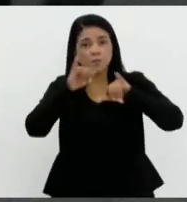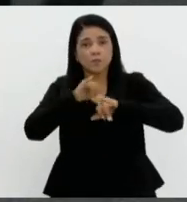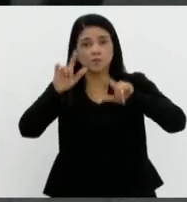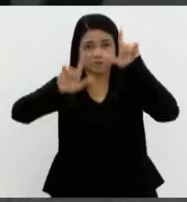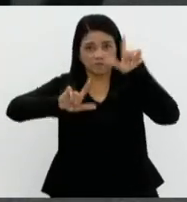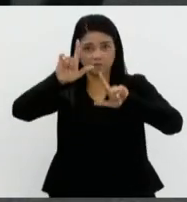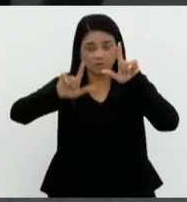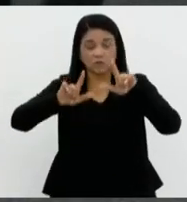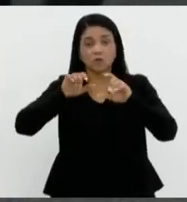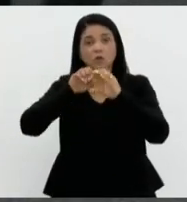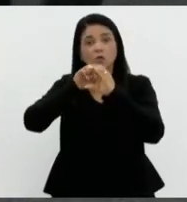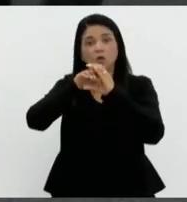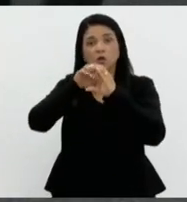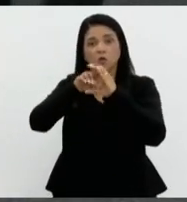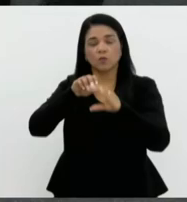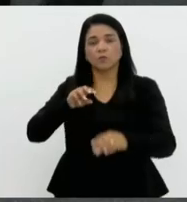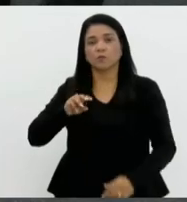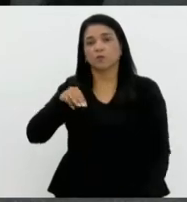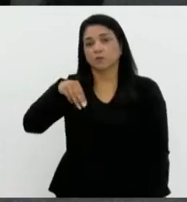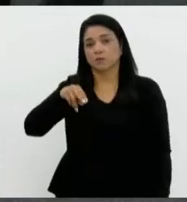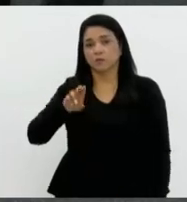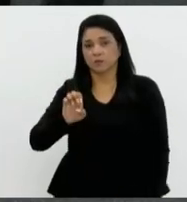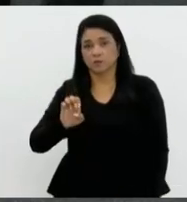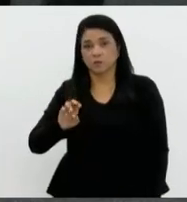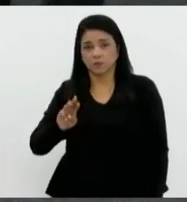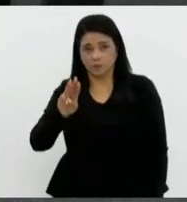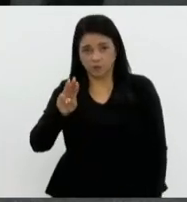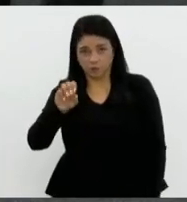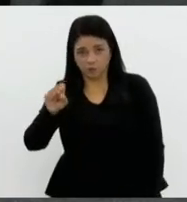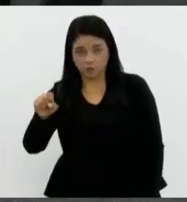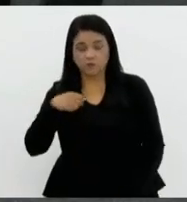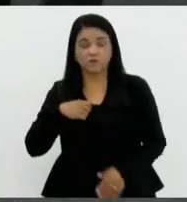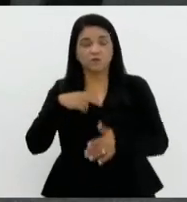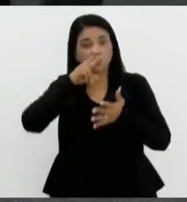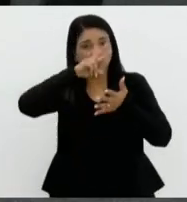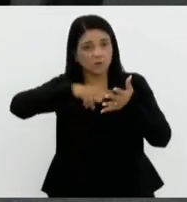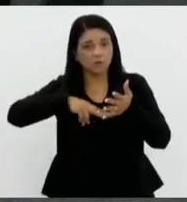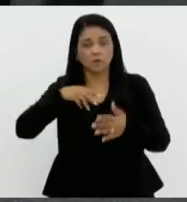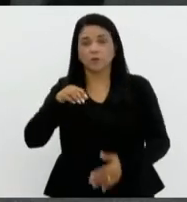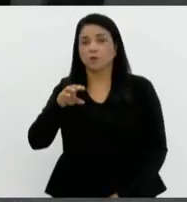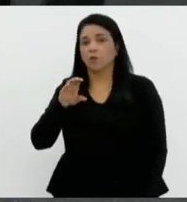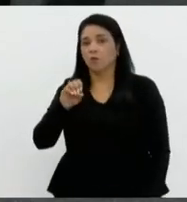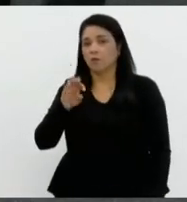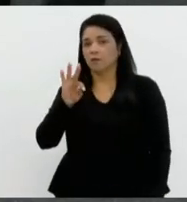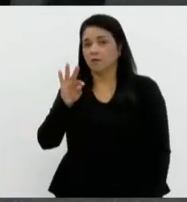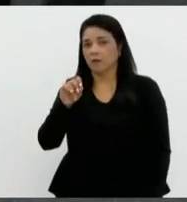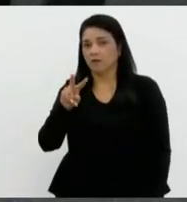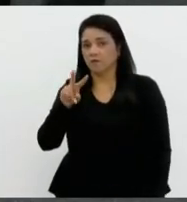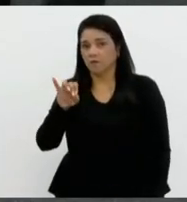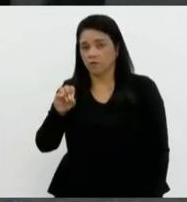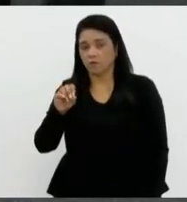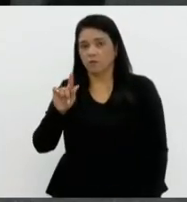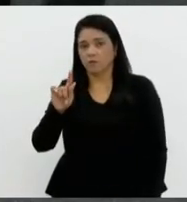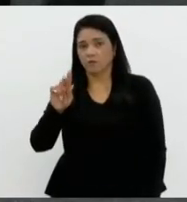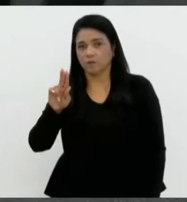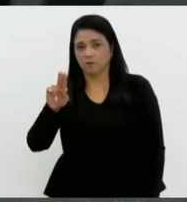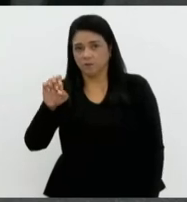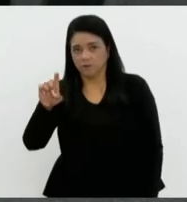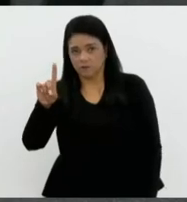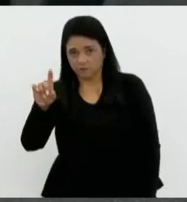Globo News, foi lido pelo Otávio Guedes, que eu falava